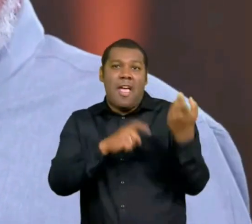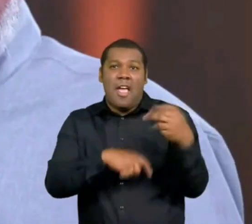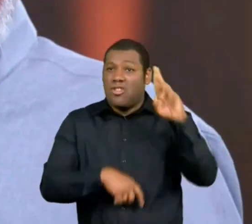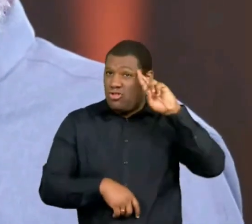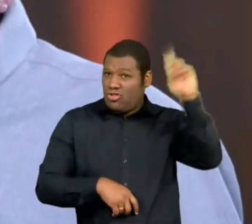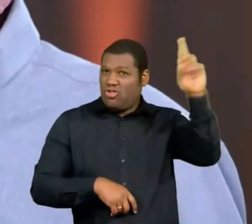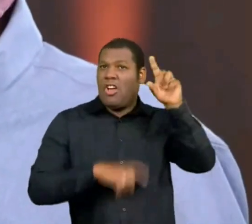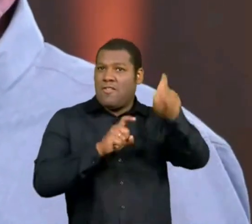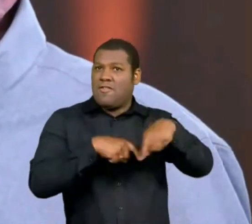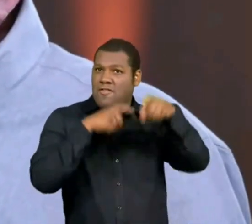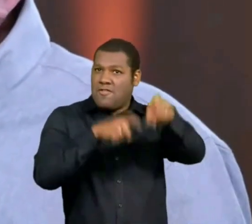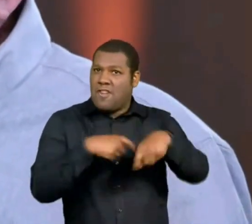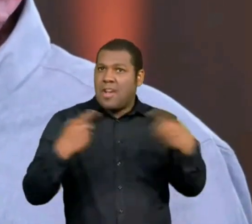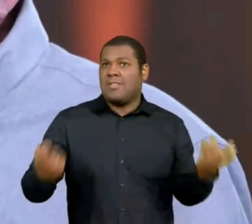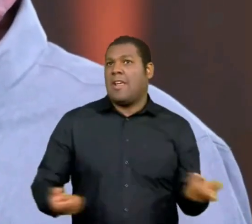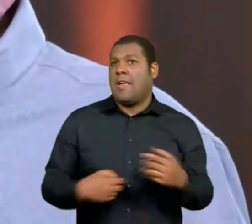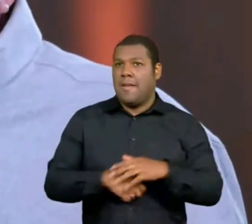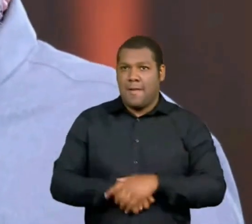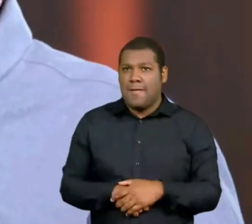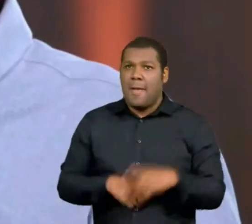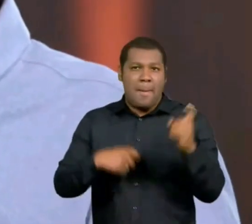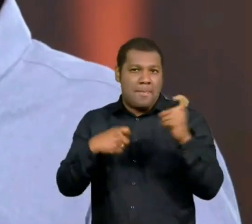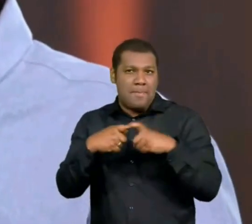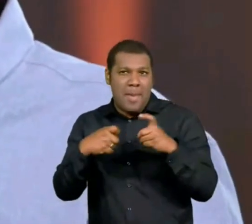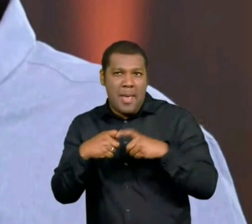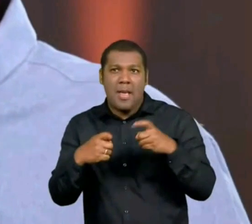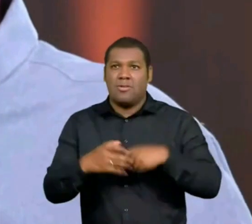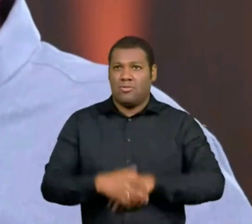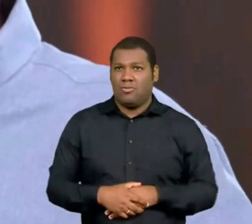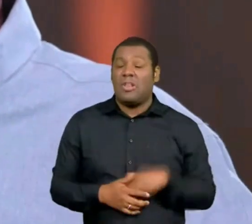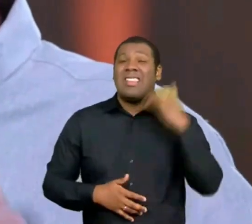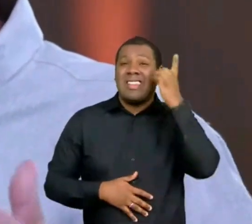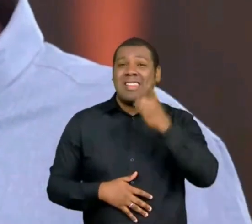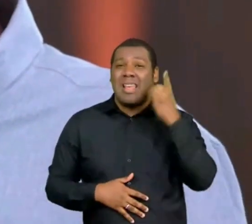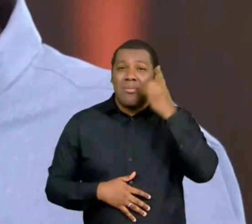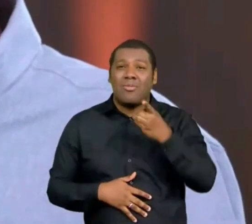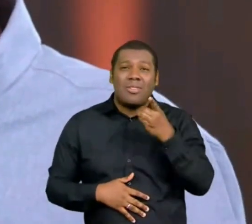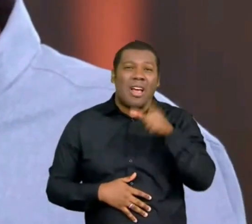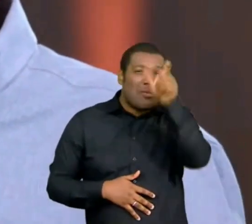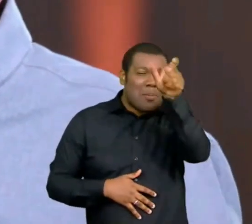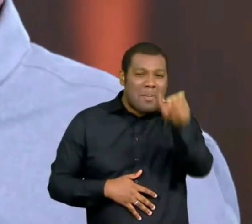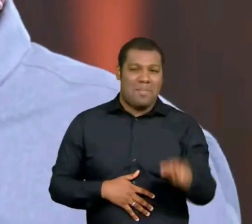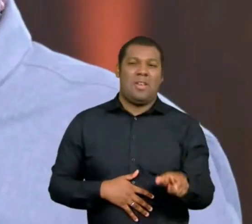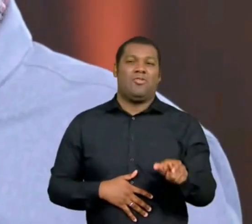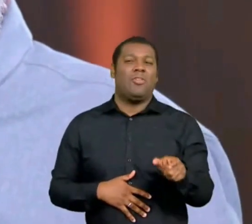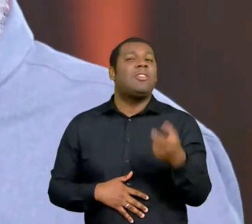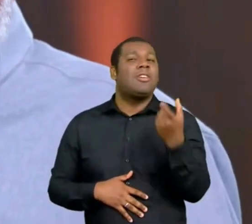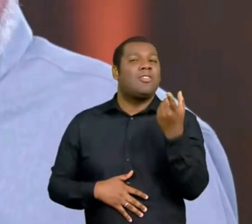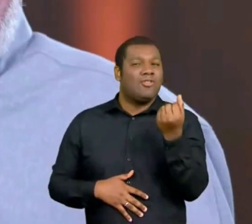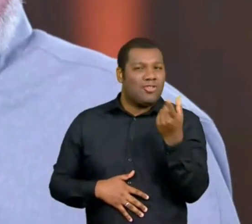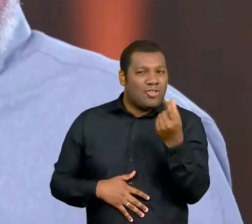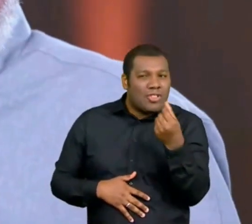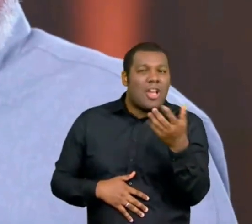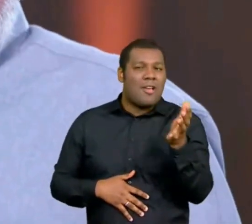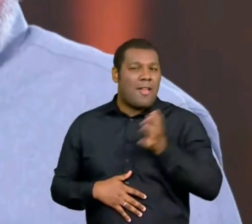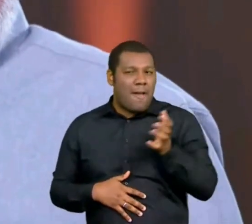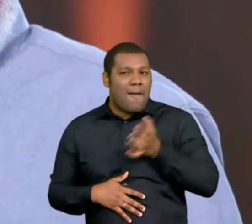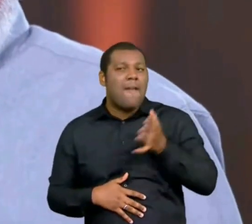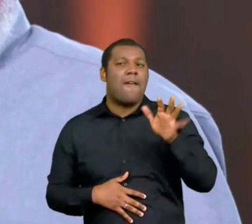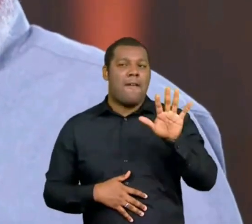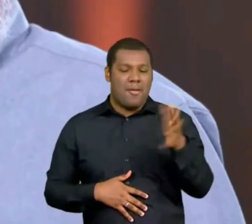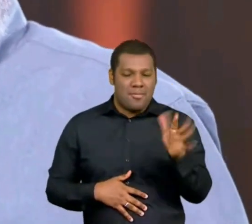Então, a maioria dos deputados são pessoas que pertencem a uma classe média alta. Tá? E